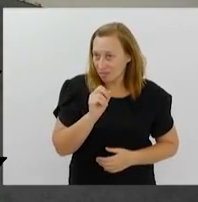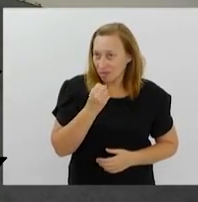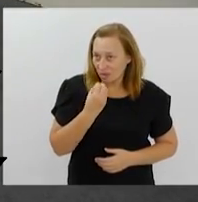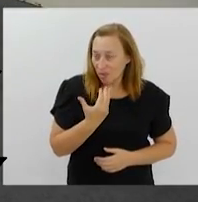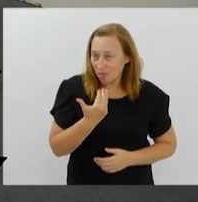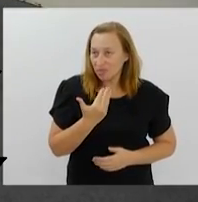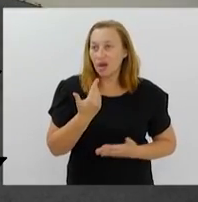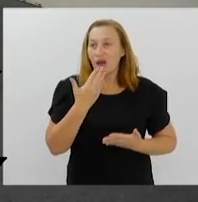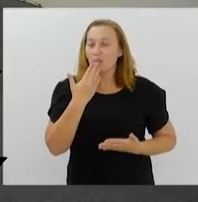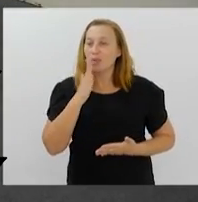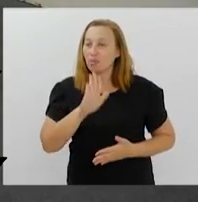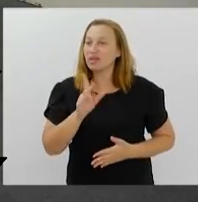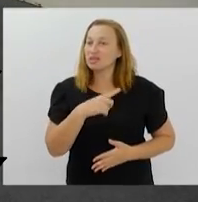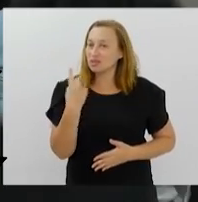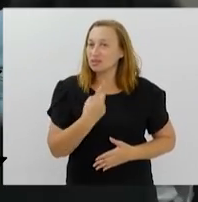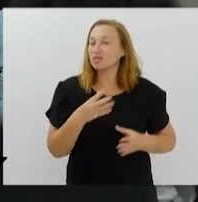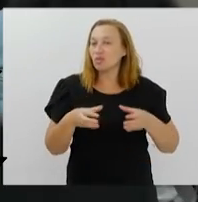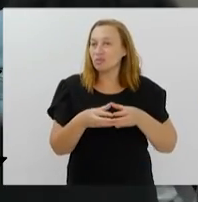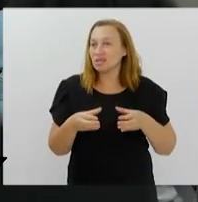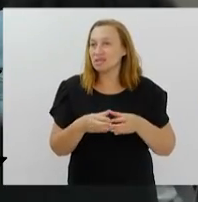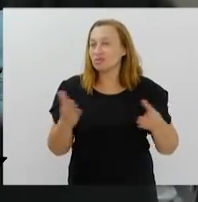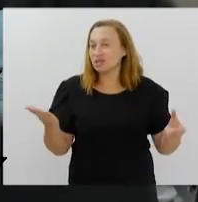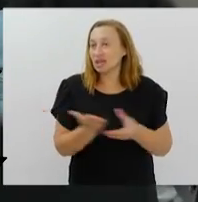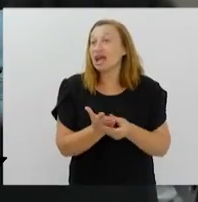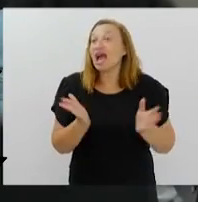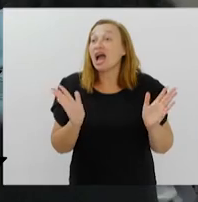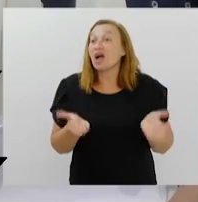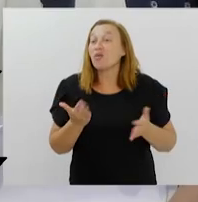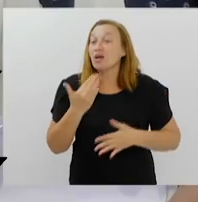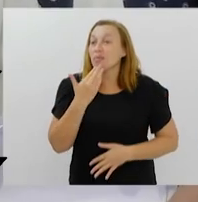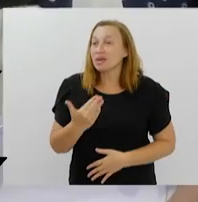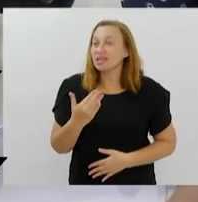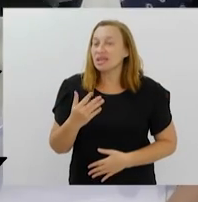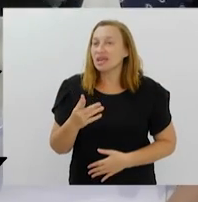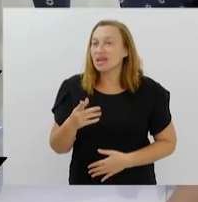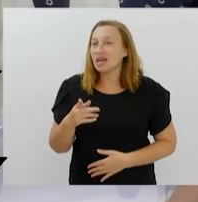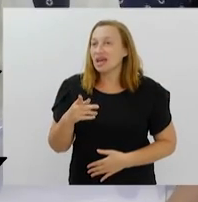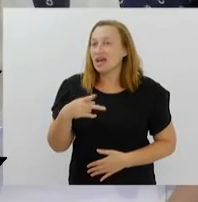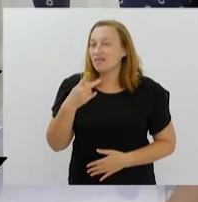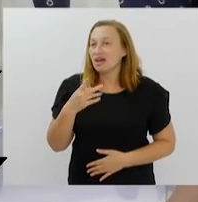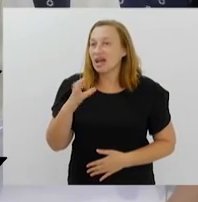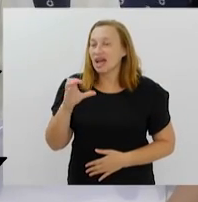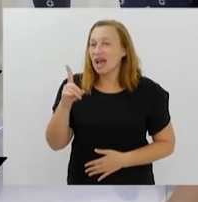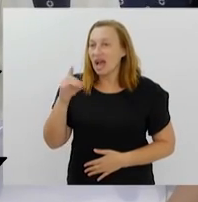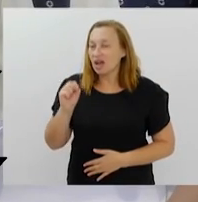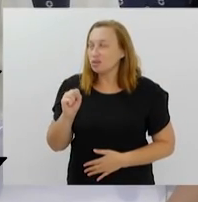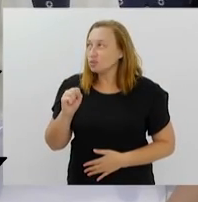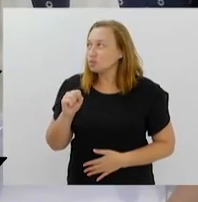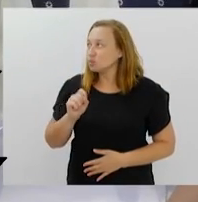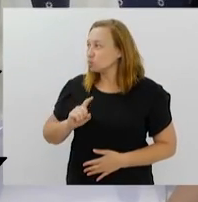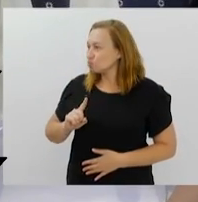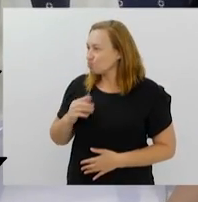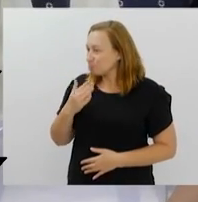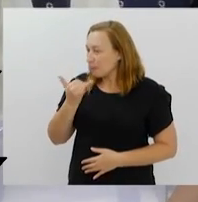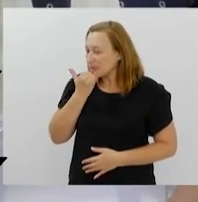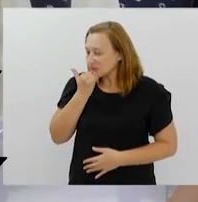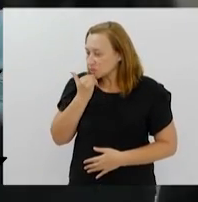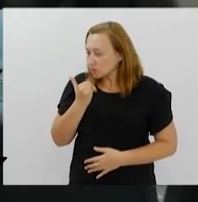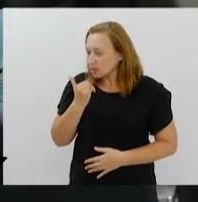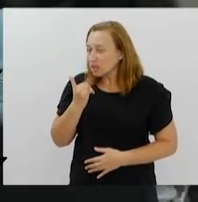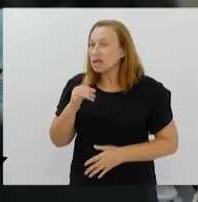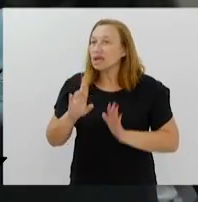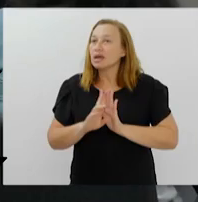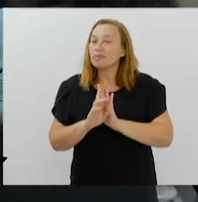Nossa aqui da comissão parlamentar de inquérito eu queria passar agora pediu a palavra novamente Carlos me perdoe o o